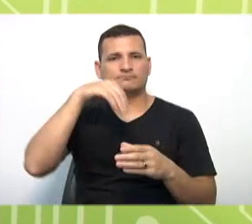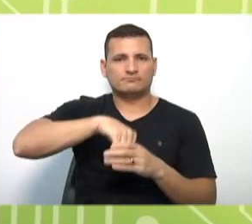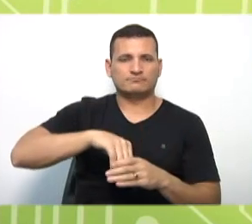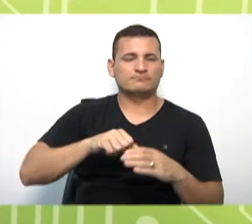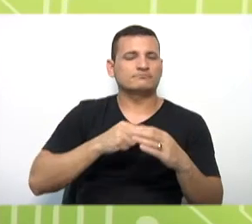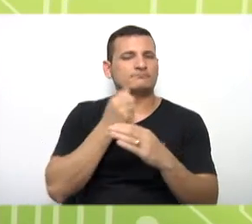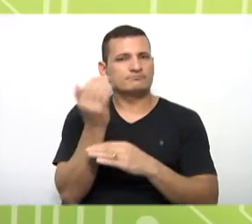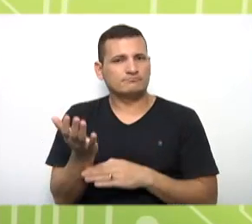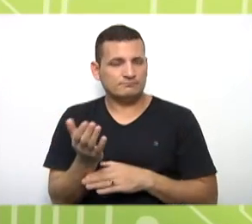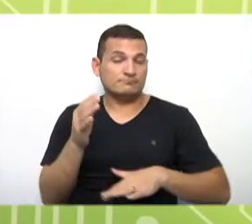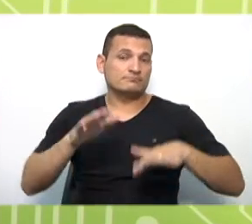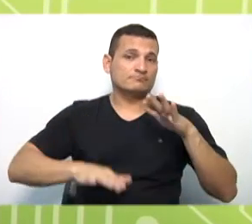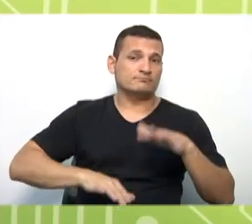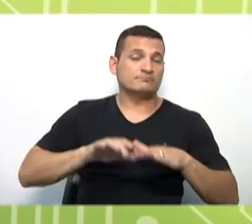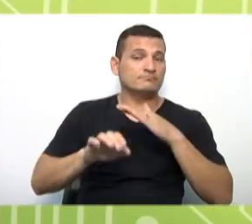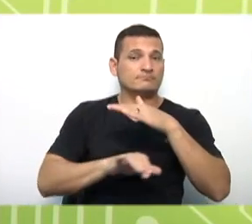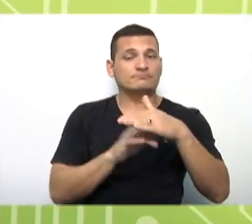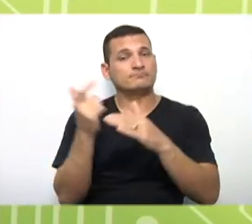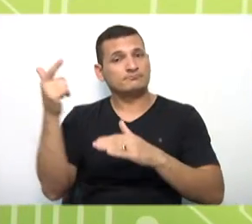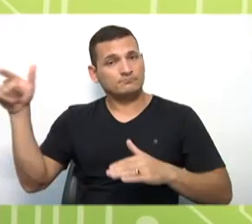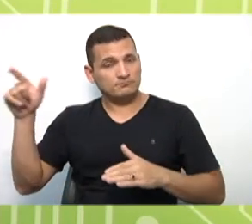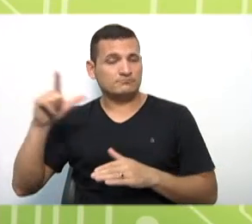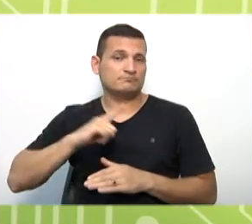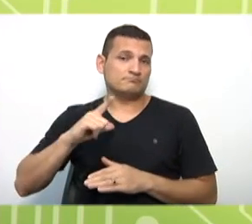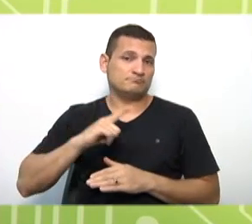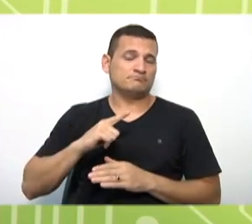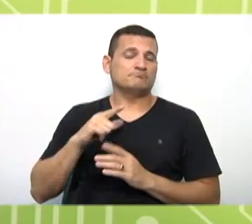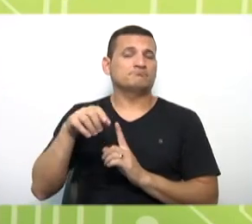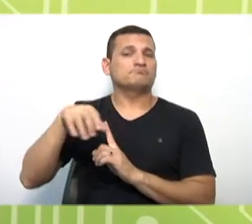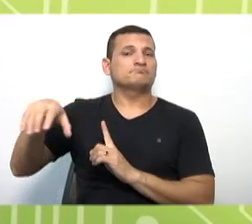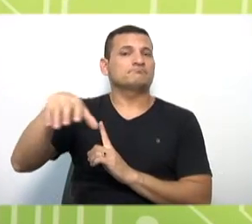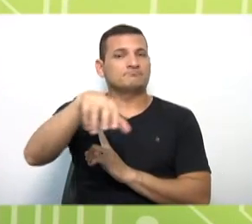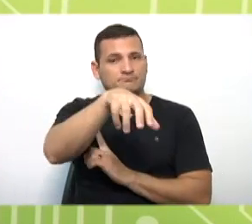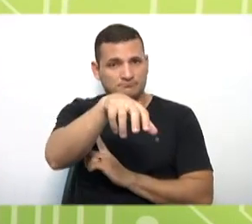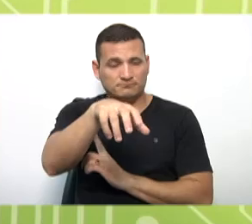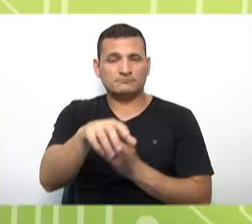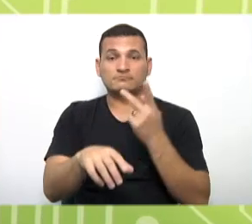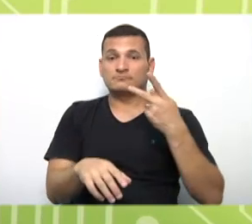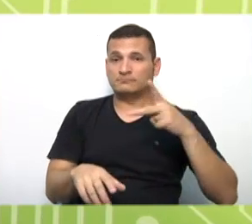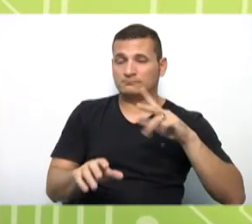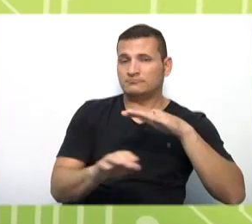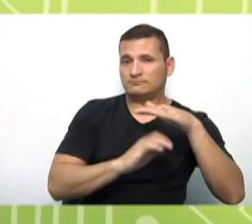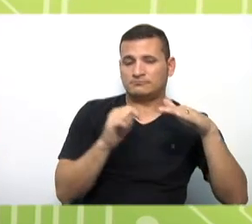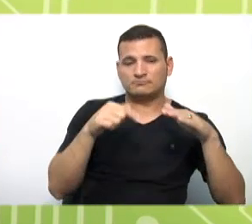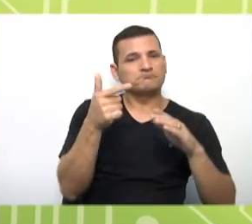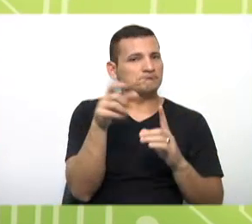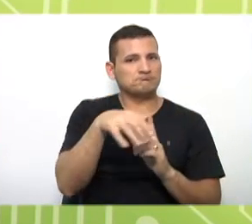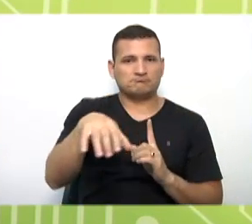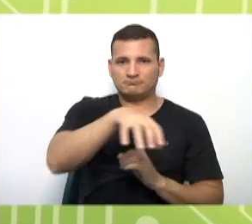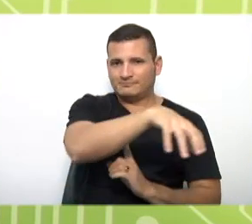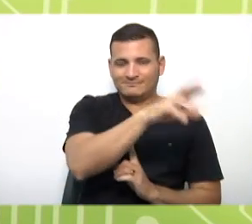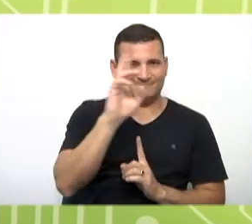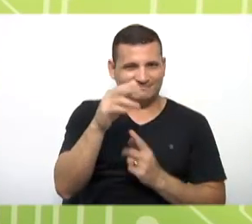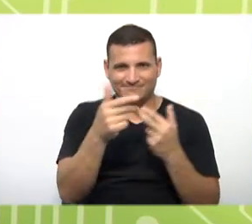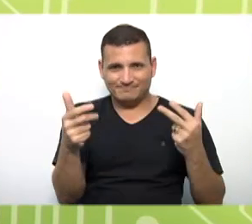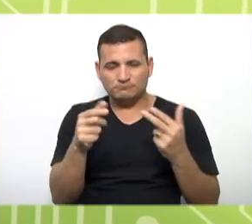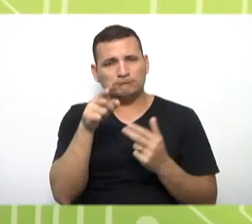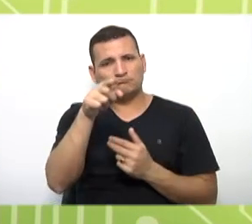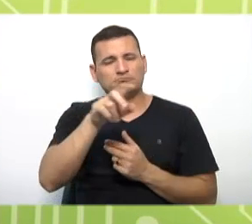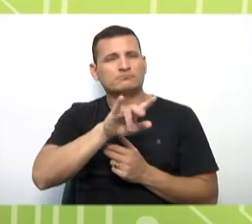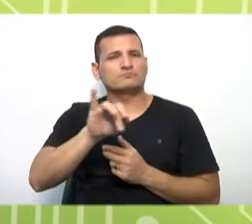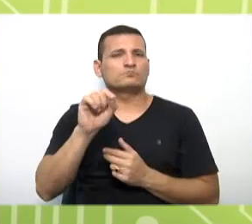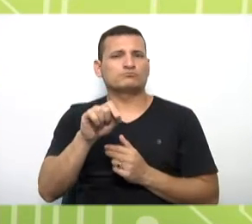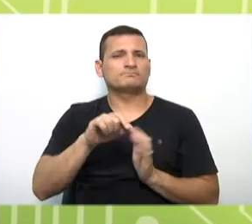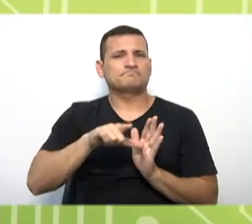os concorrentes, eles descentralizam e a sua organização não descentraliza, ele vai estar, você vai ficando um